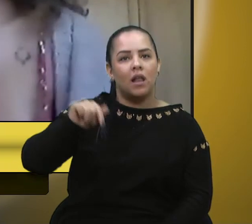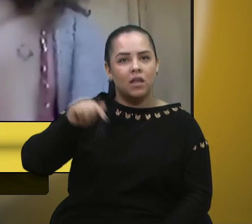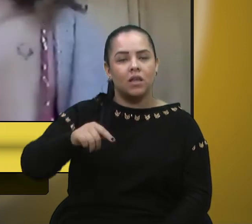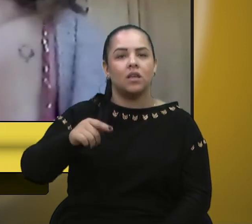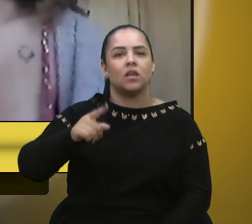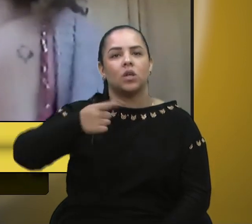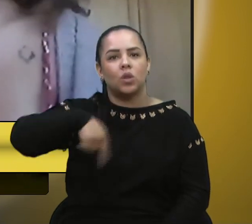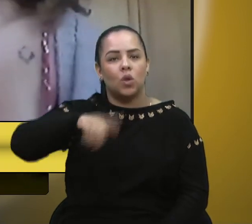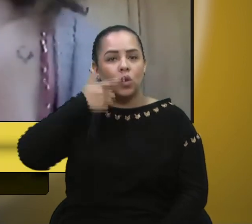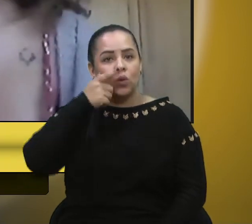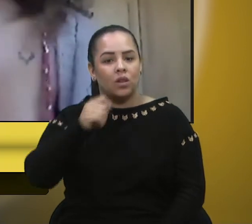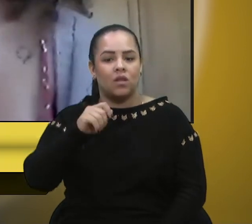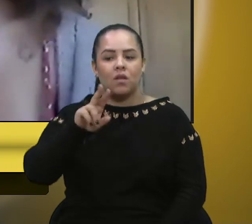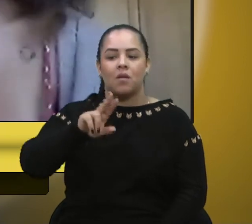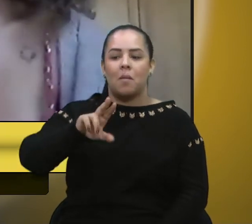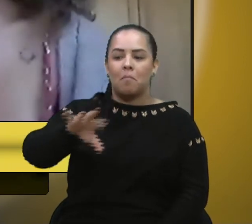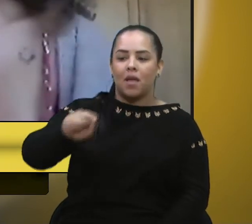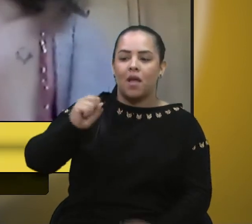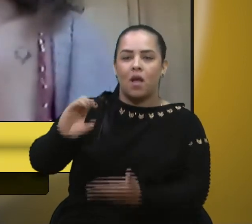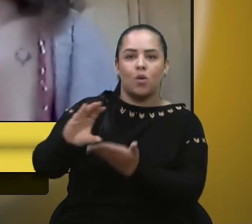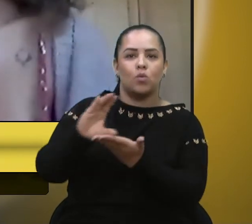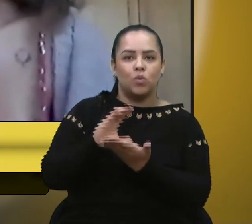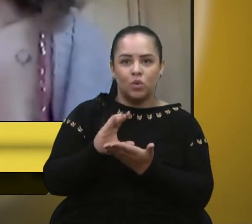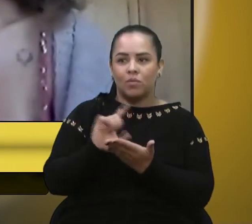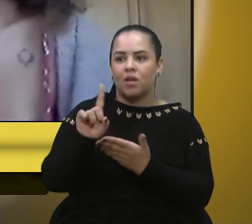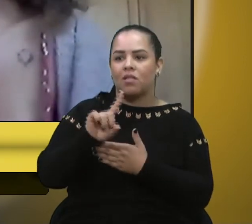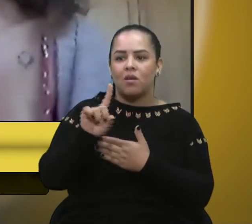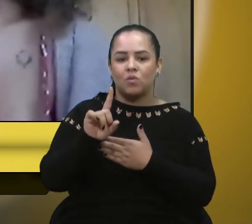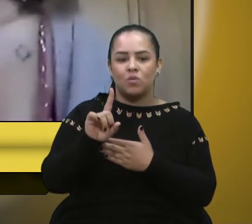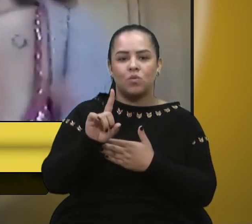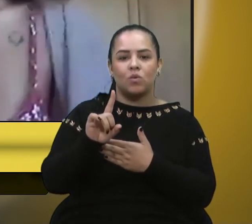recursos para não estar fechando os olhos para a situação